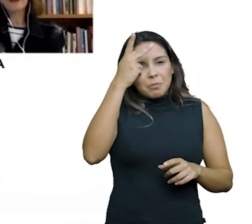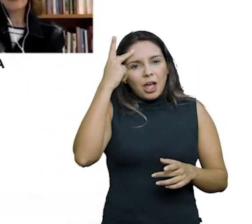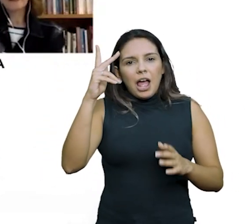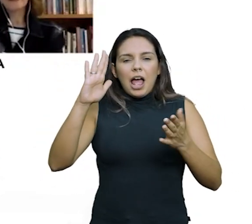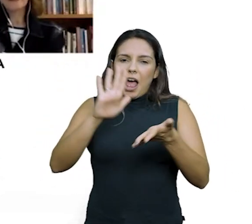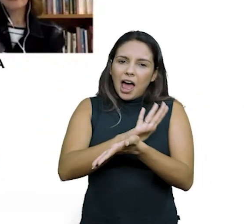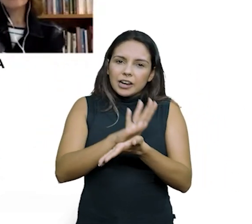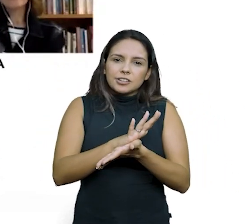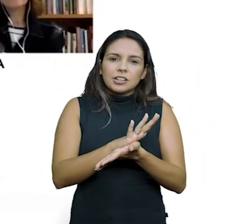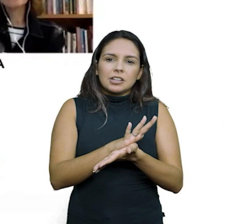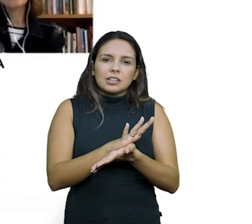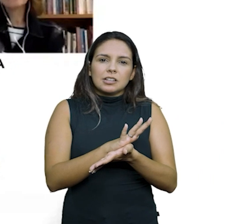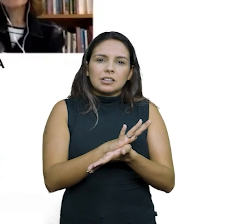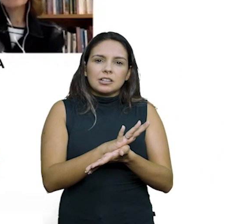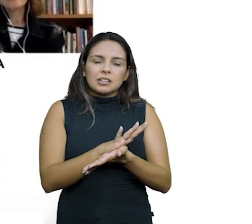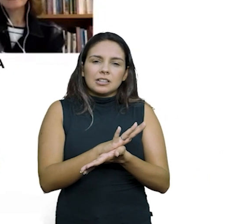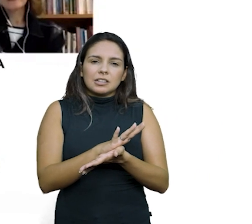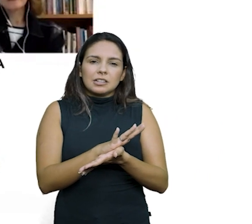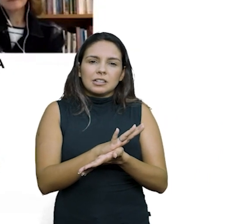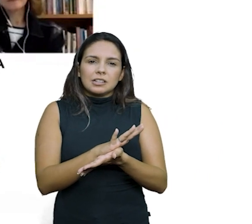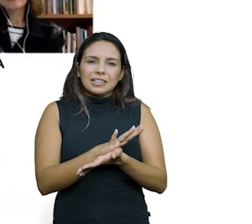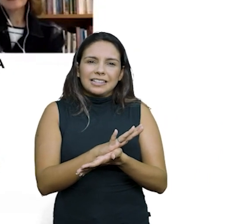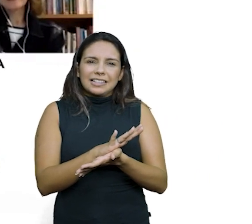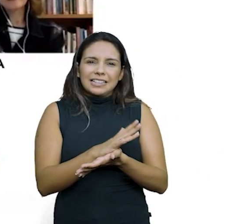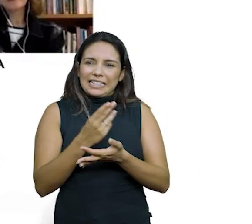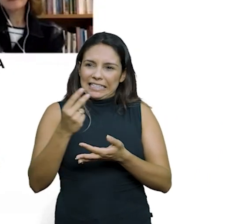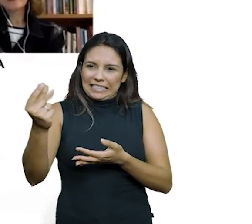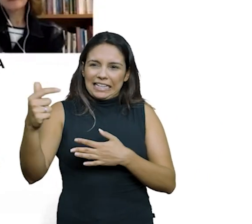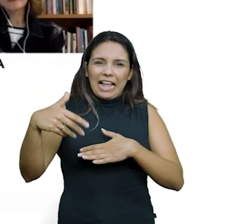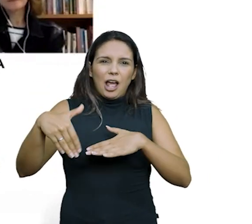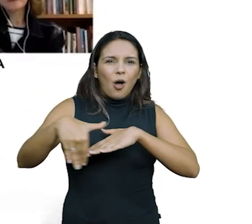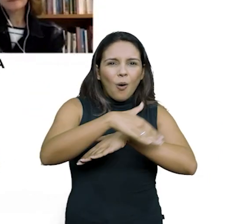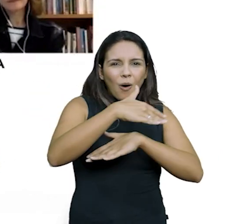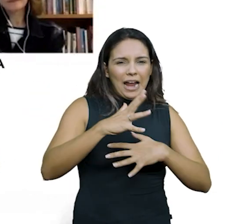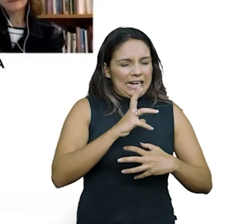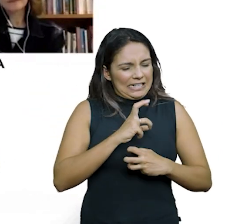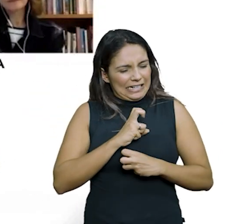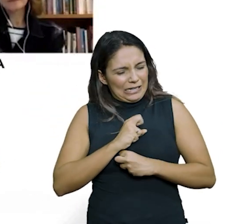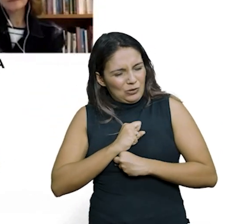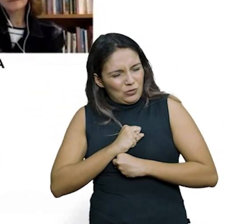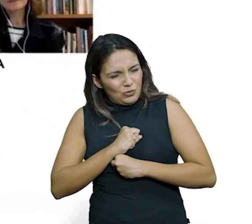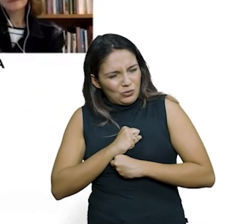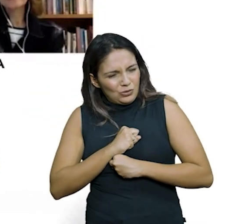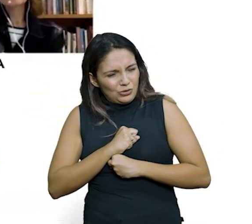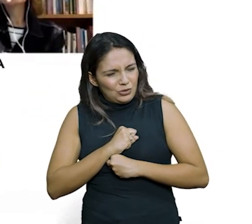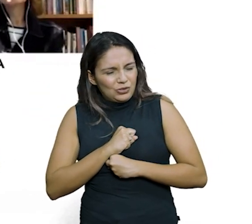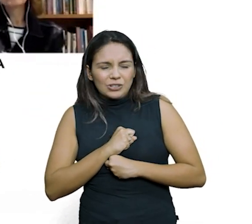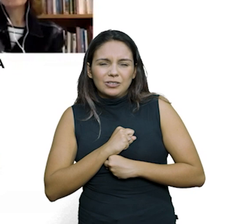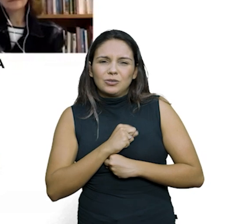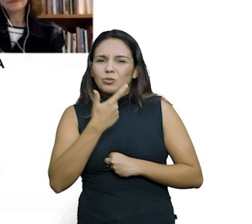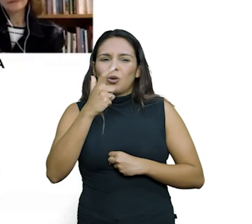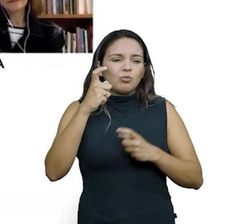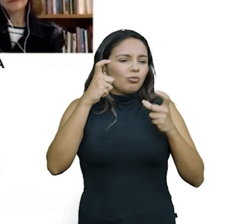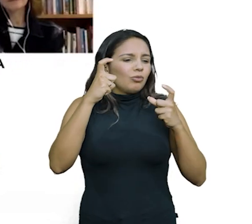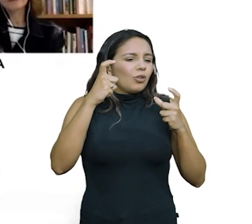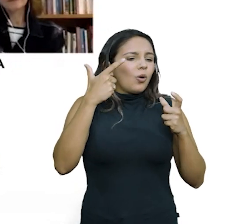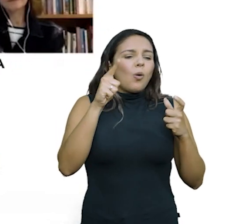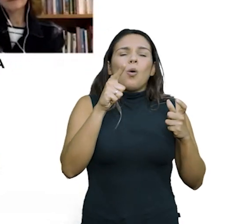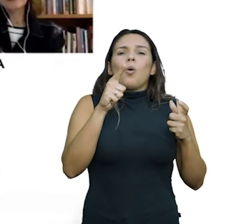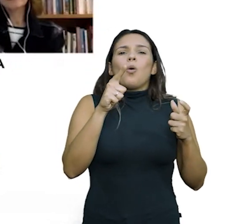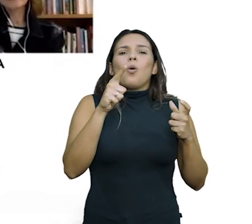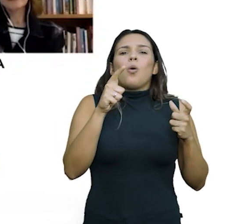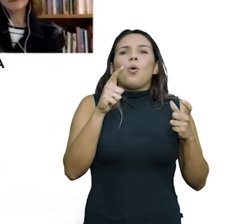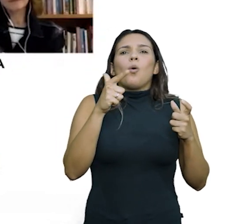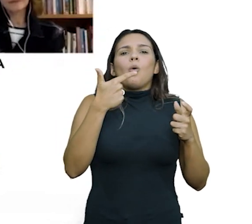inteiro, né, está saindo na rua, e eu imagino a angústia, o medo dessas pessoas em saírem, porque não há outra